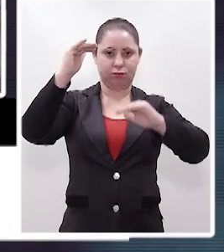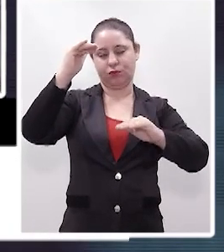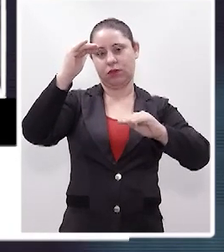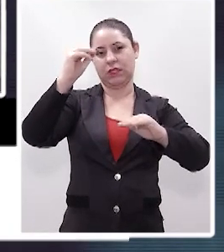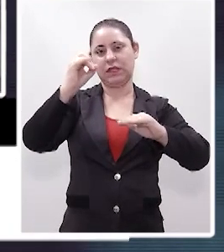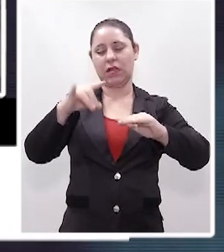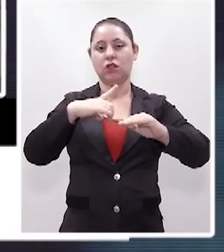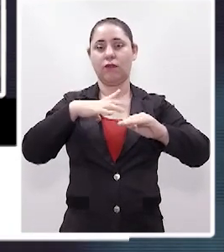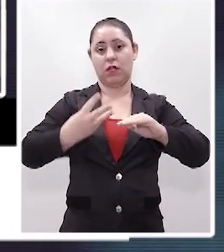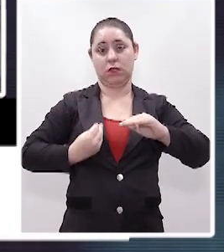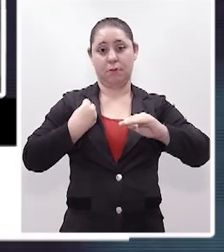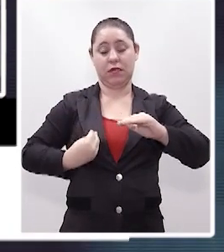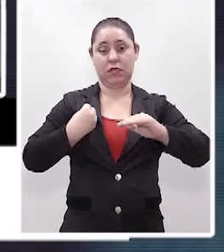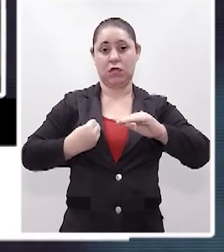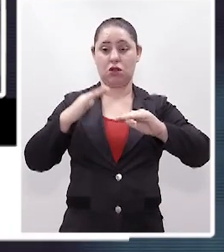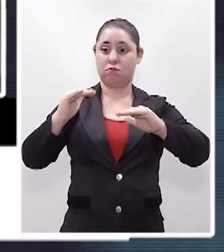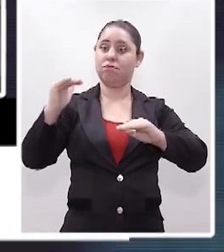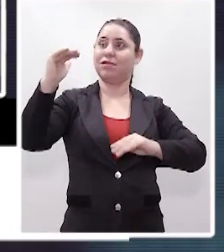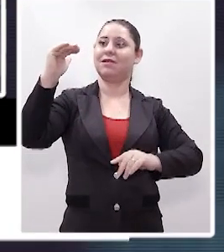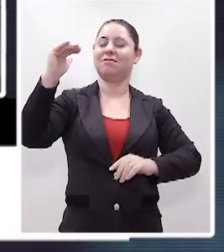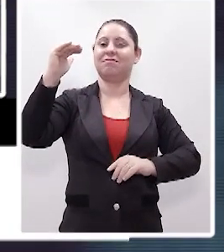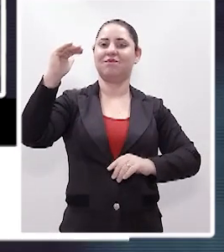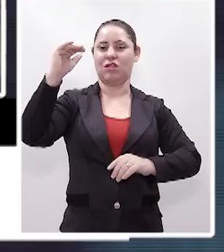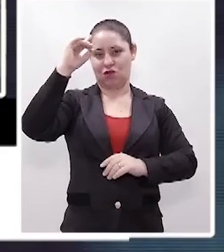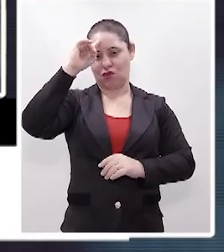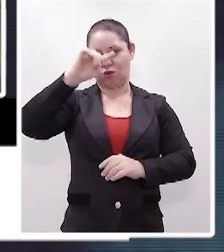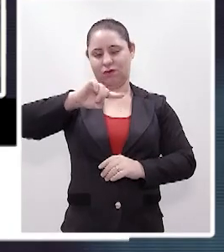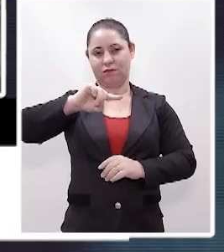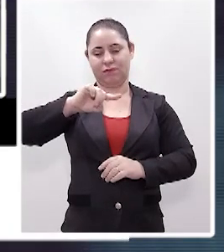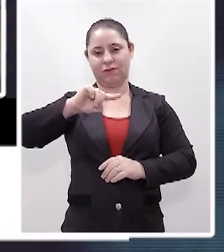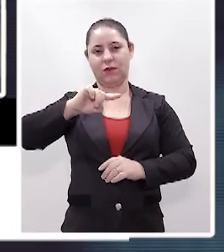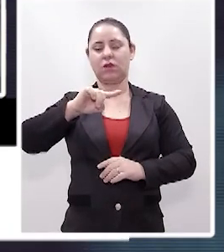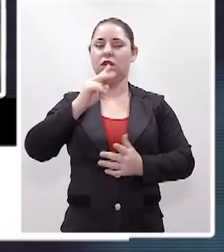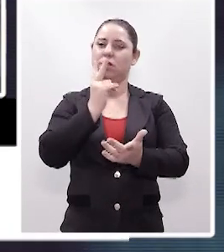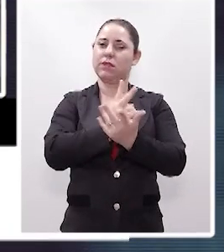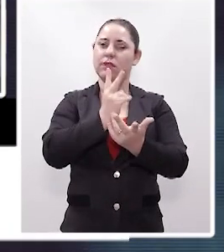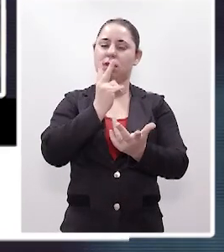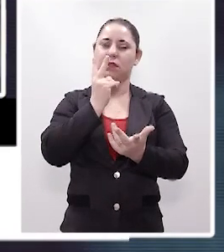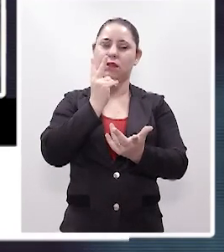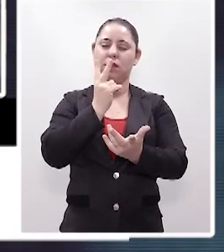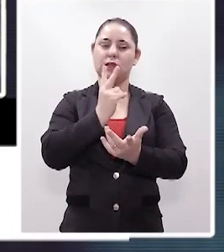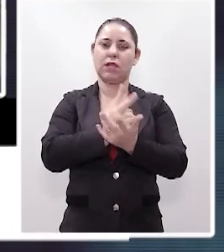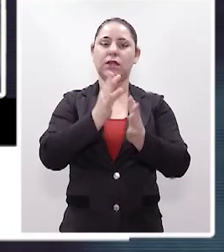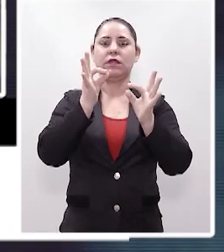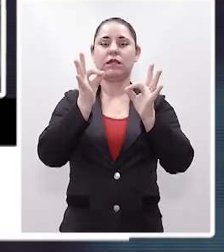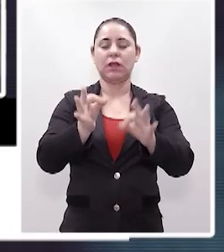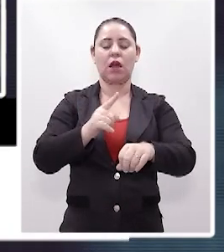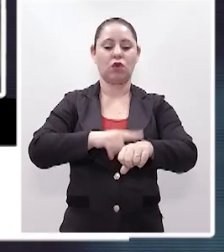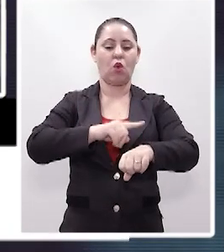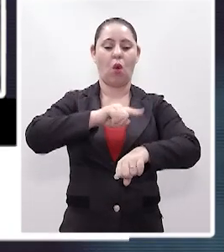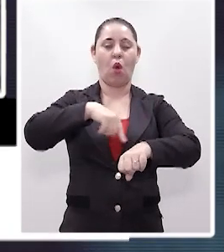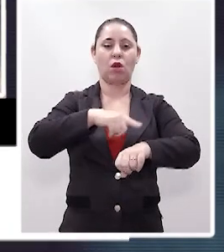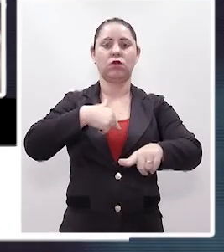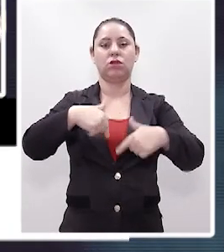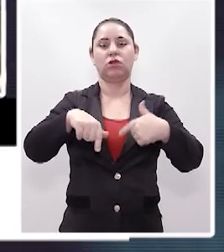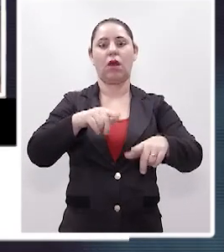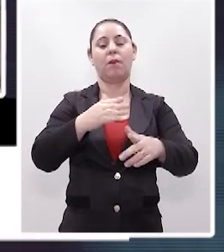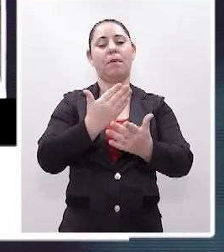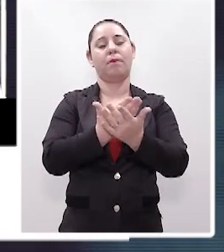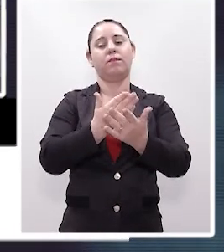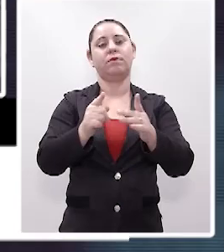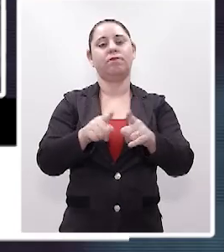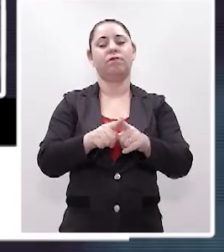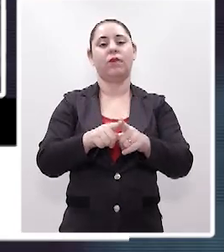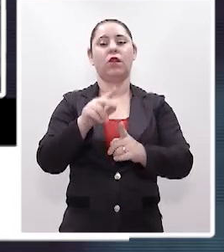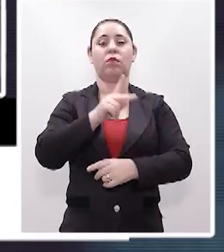que se ela estivesse presencial todos os dias, cumprindo certinho a carga horária. E os professores,